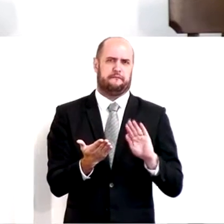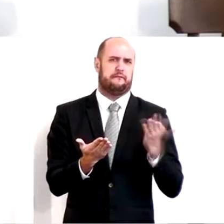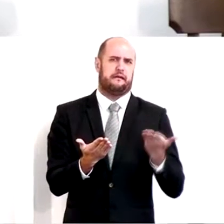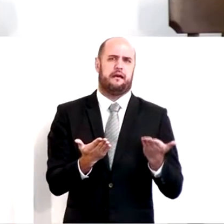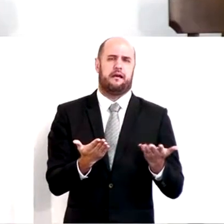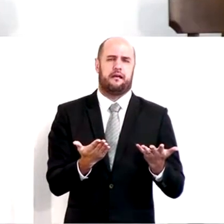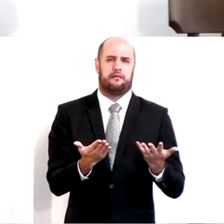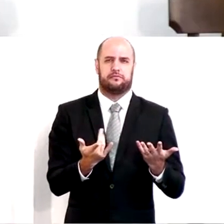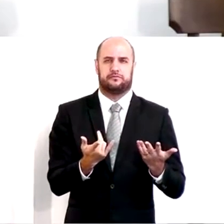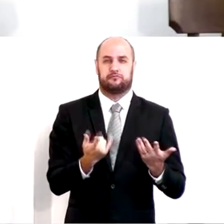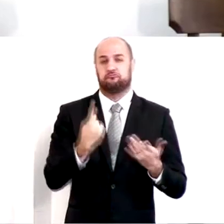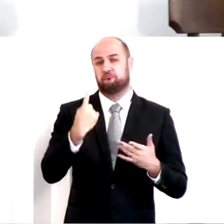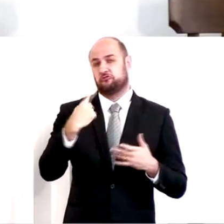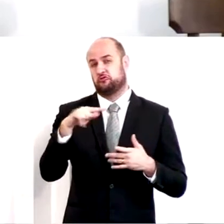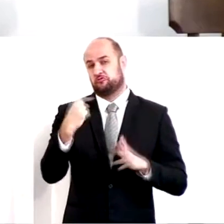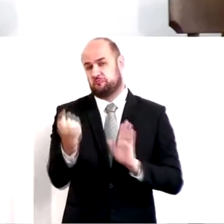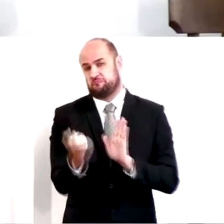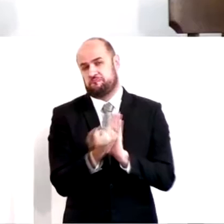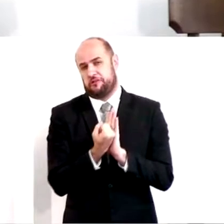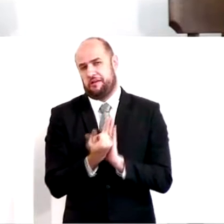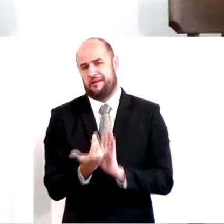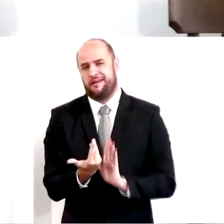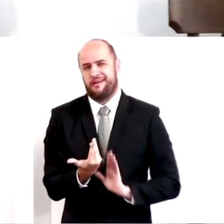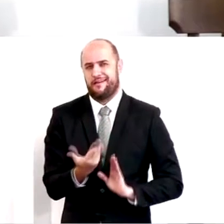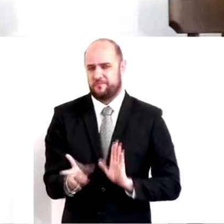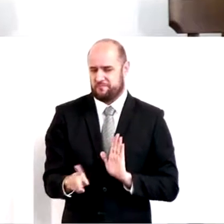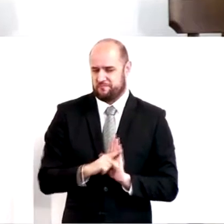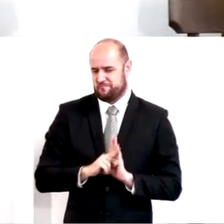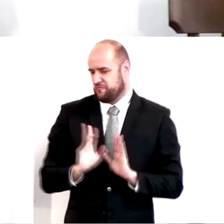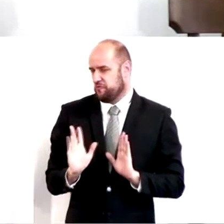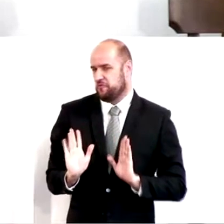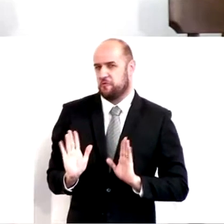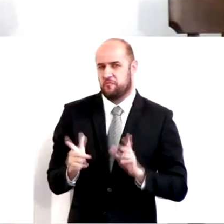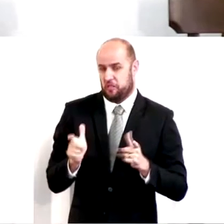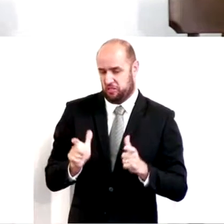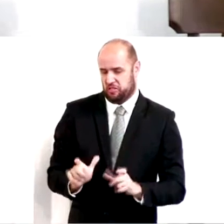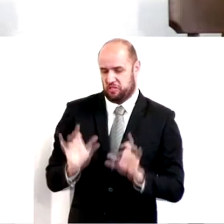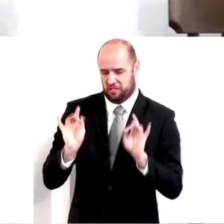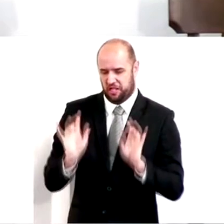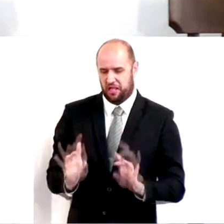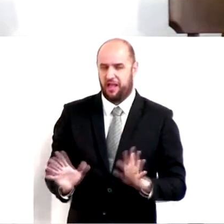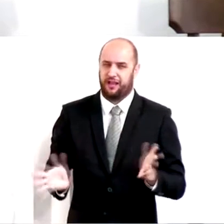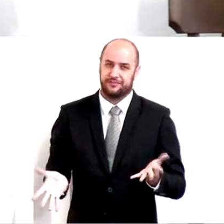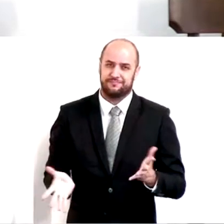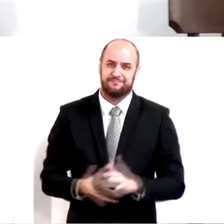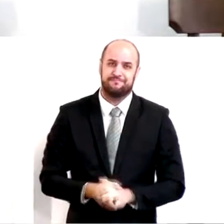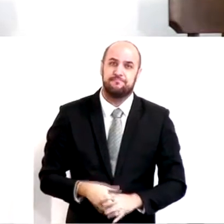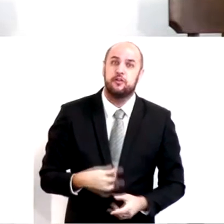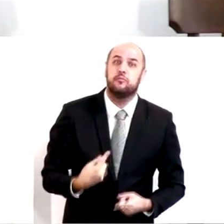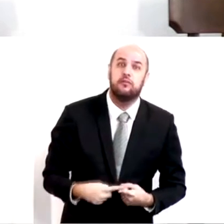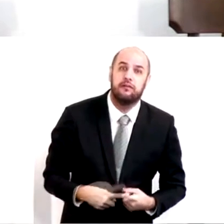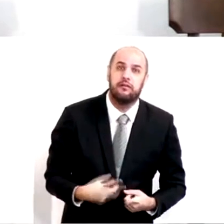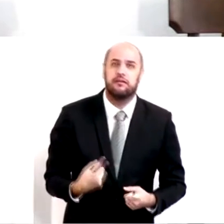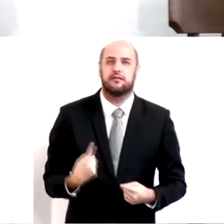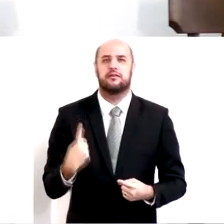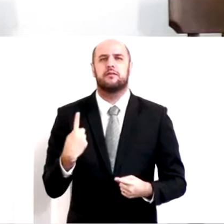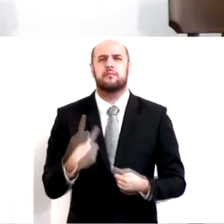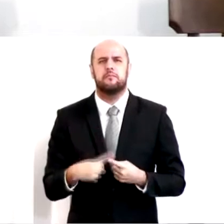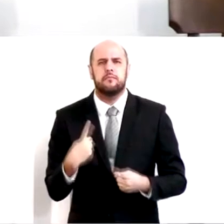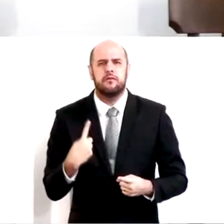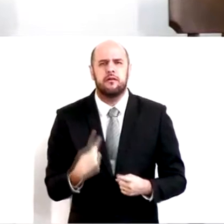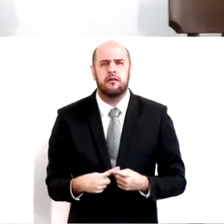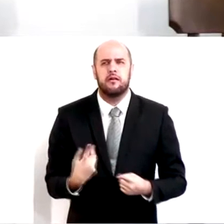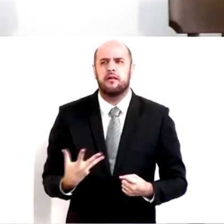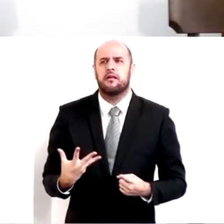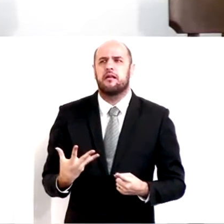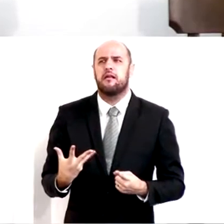sem aquele selinho de qualidade, né? Você vai ficar preocupado. Sabe por quê? Porque a essência,